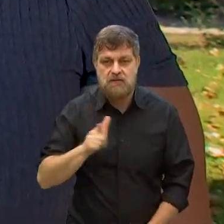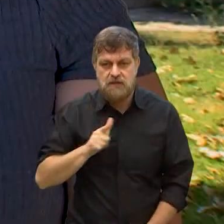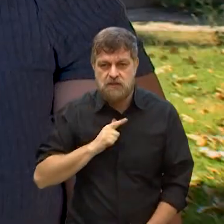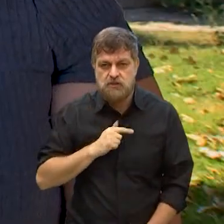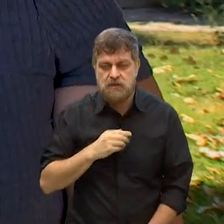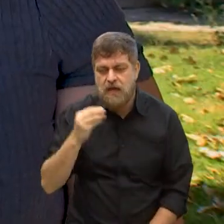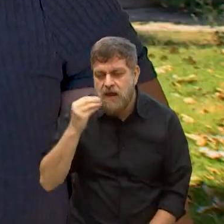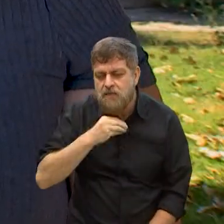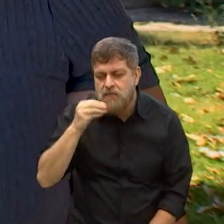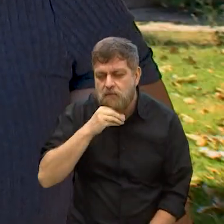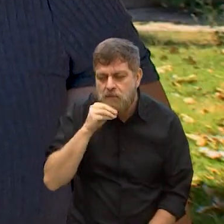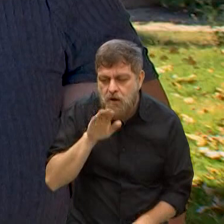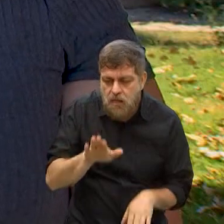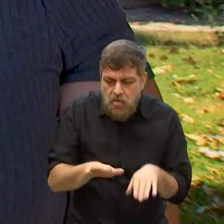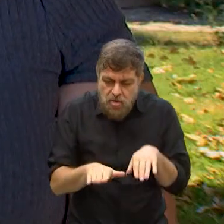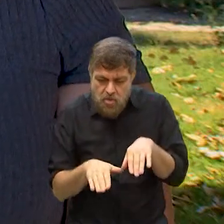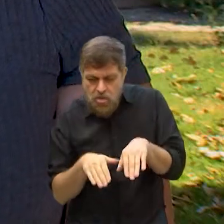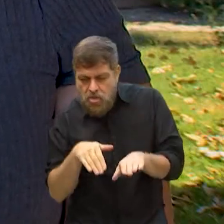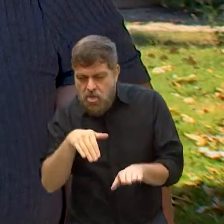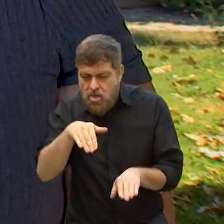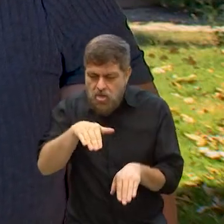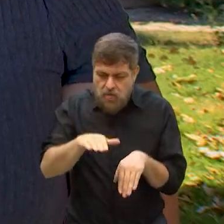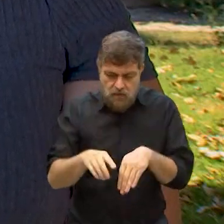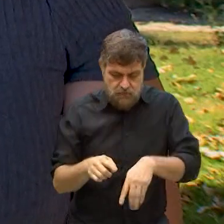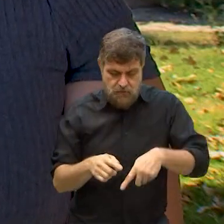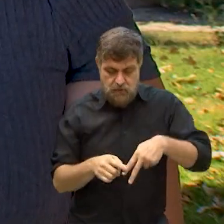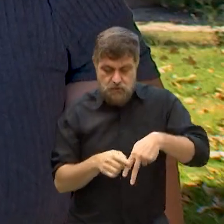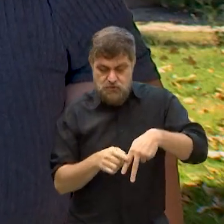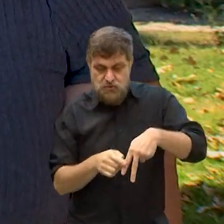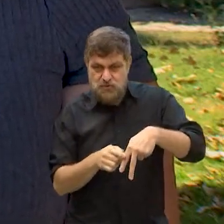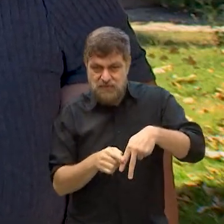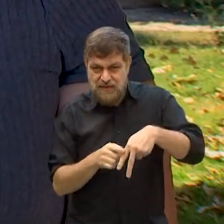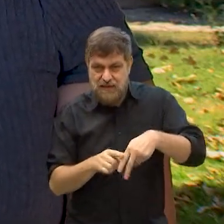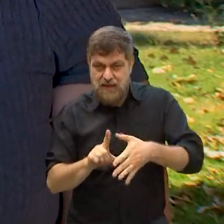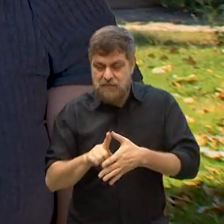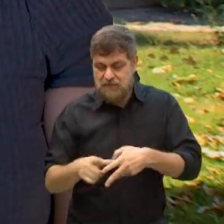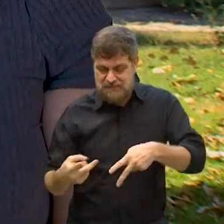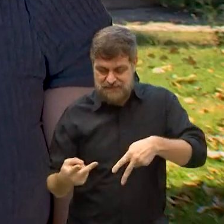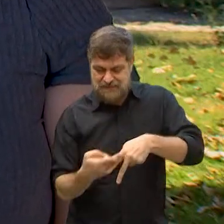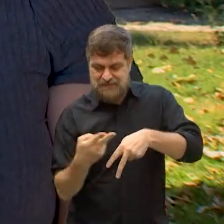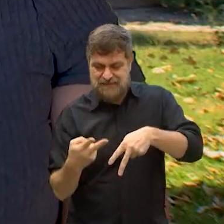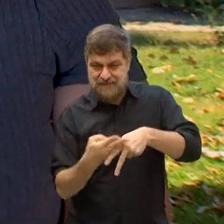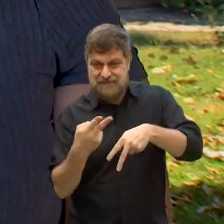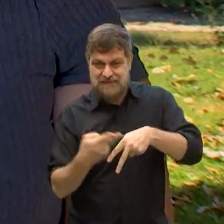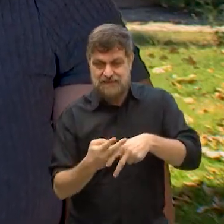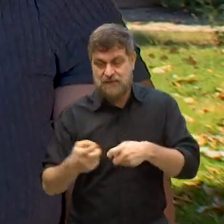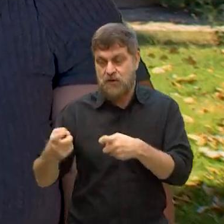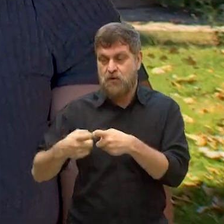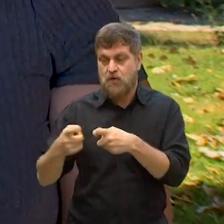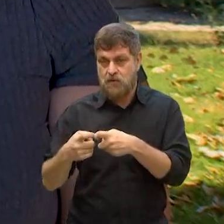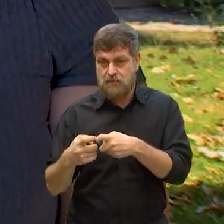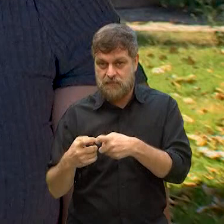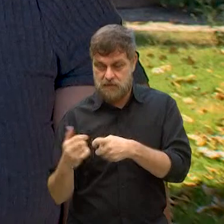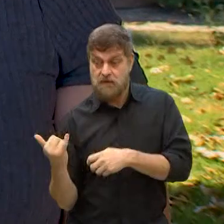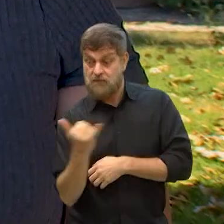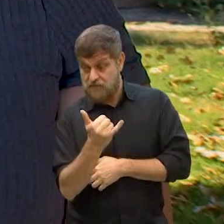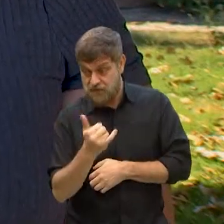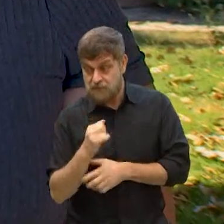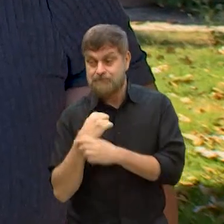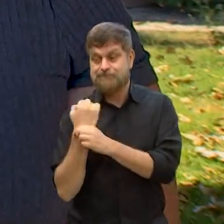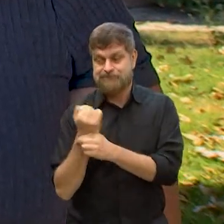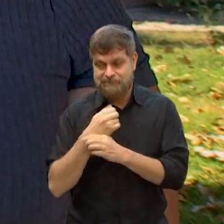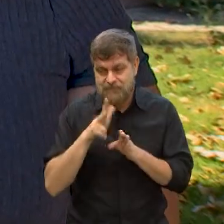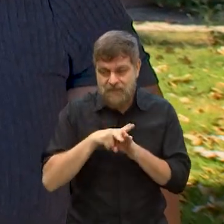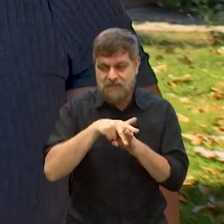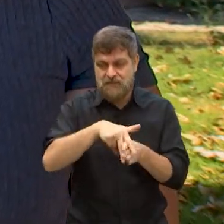sozinha. Ela tinha frouxidão nos ligamentos, né, dos joelhos, e após fazer a cirurgia, o ortopedista